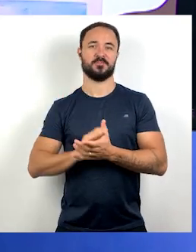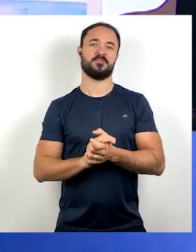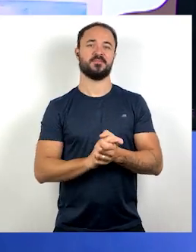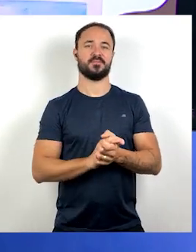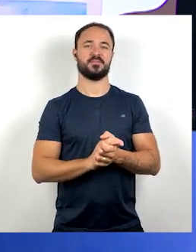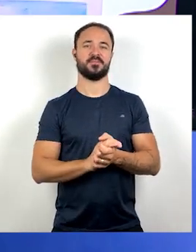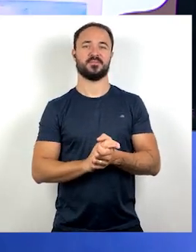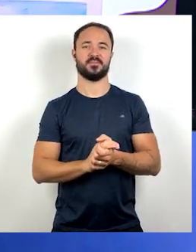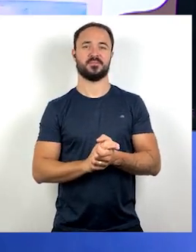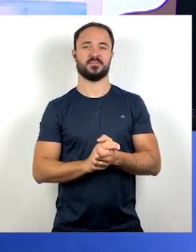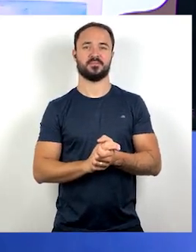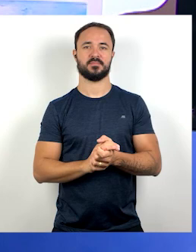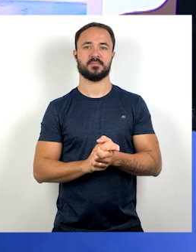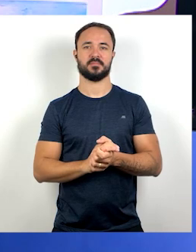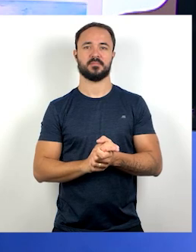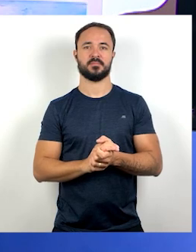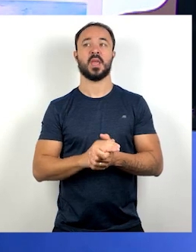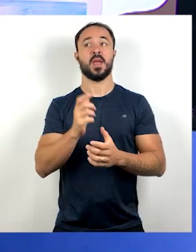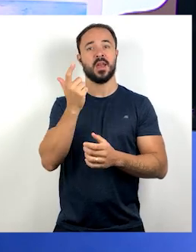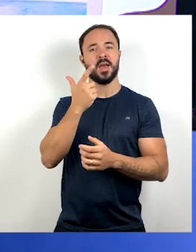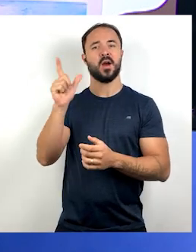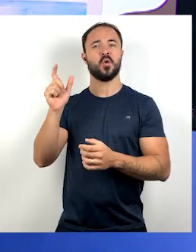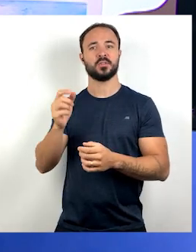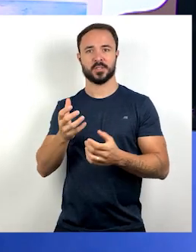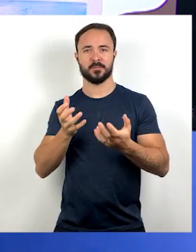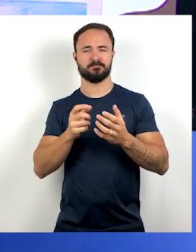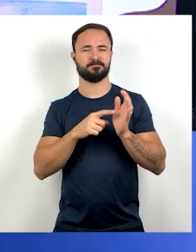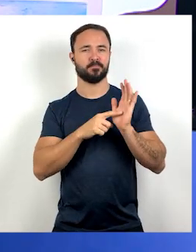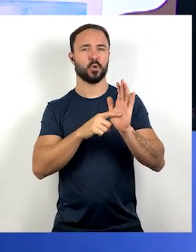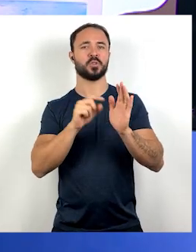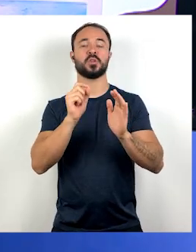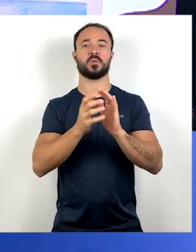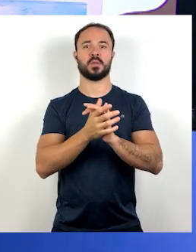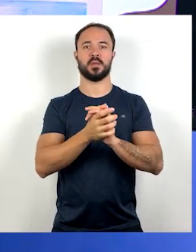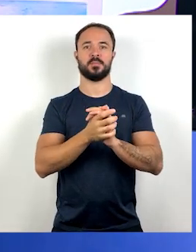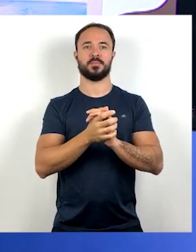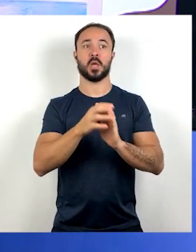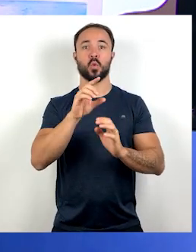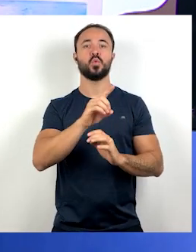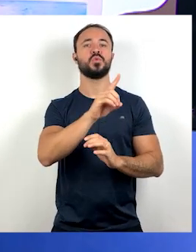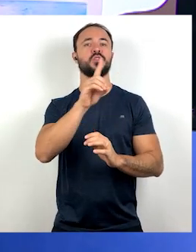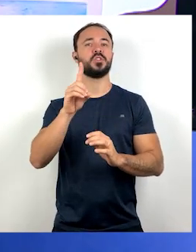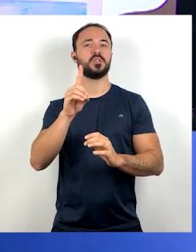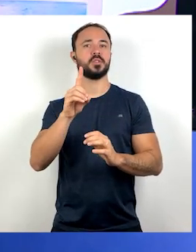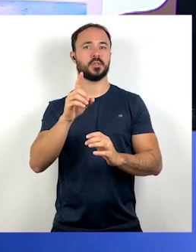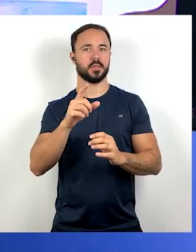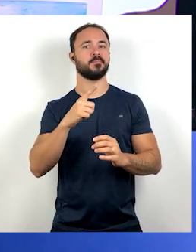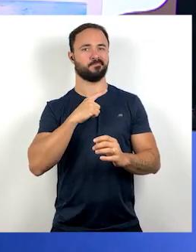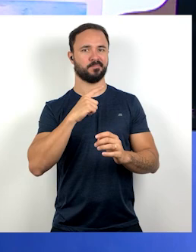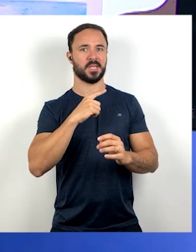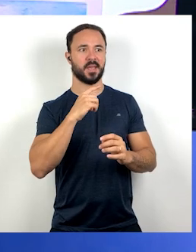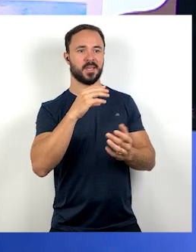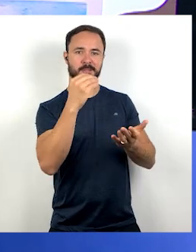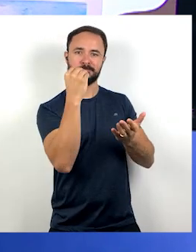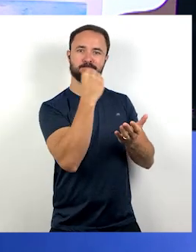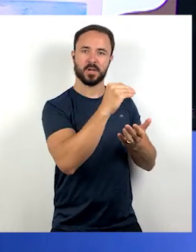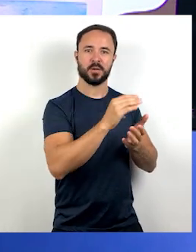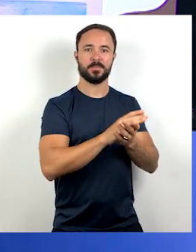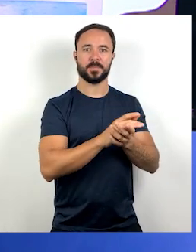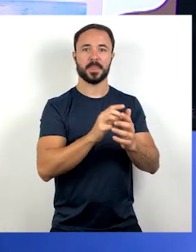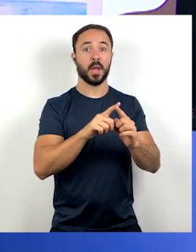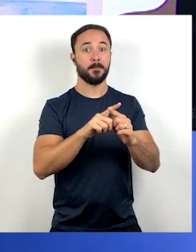Nessa outra parte, eu quero mostrar para vocês que a marcação do dia está aqui em cima, mas eu também